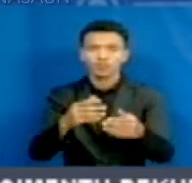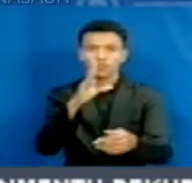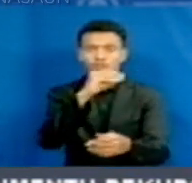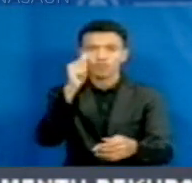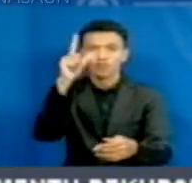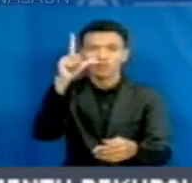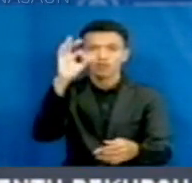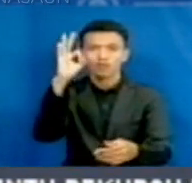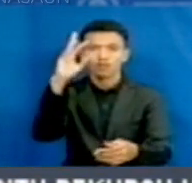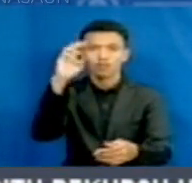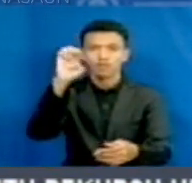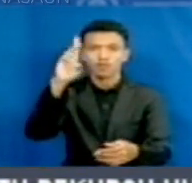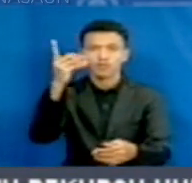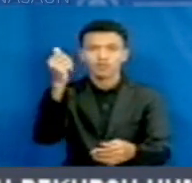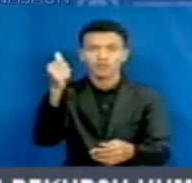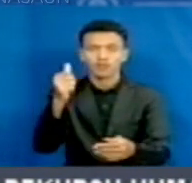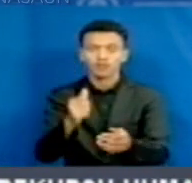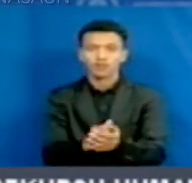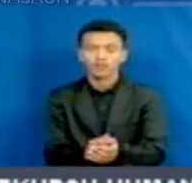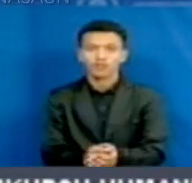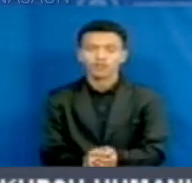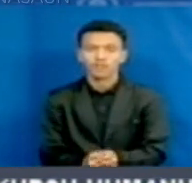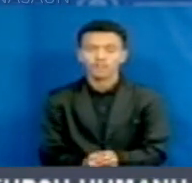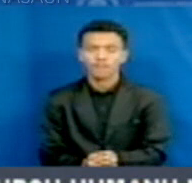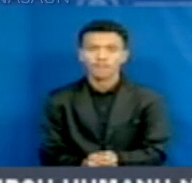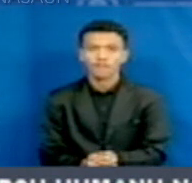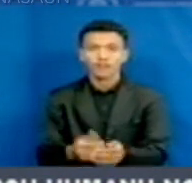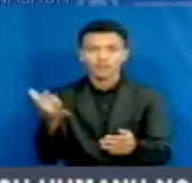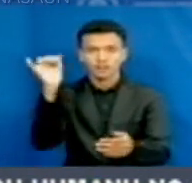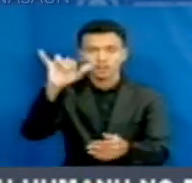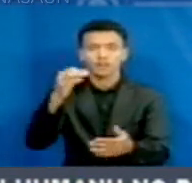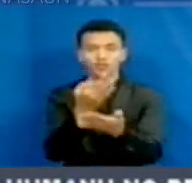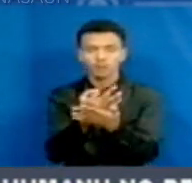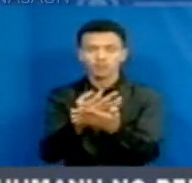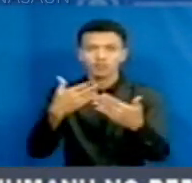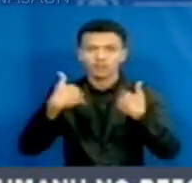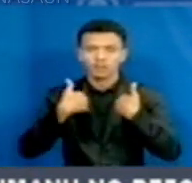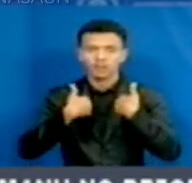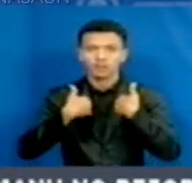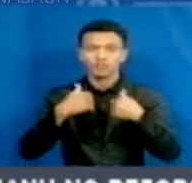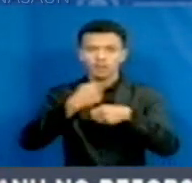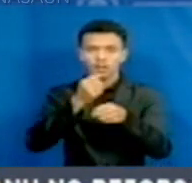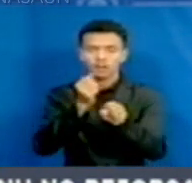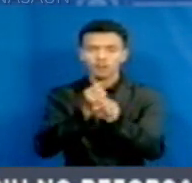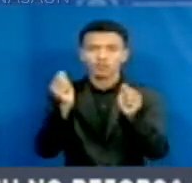Alfândega. Durante a Sira, nem esse subsídio virá com ela ou ela, mas durante a Halo, a resolução do